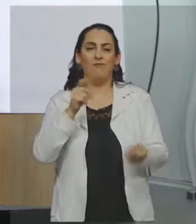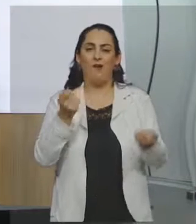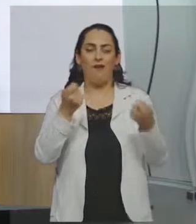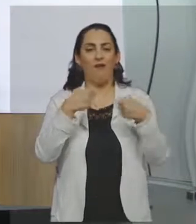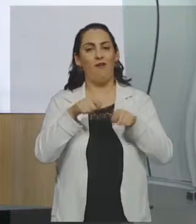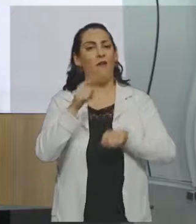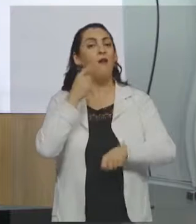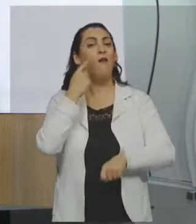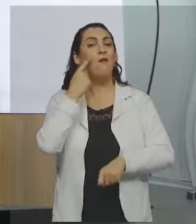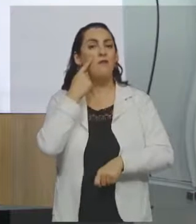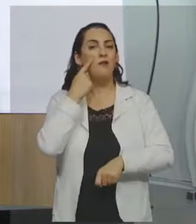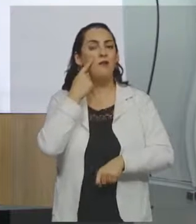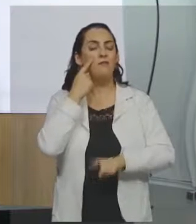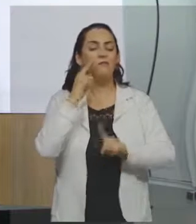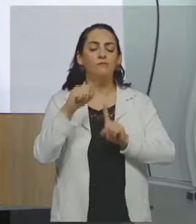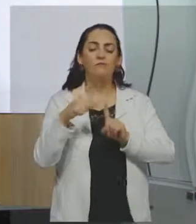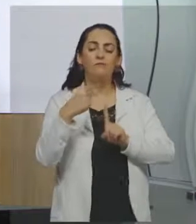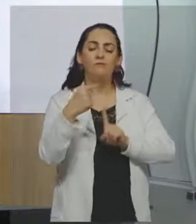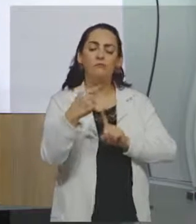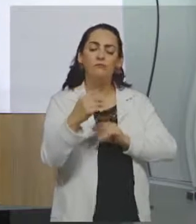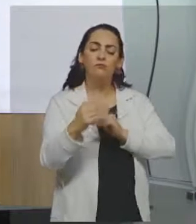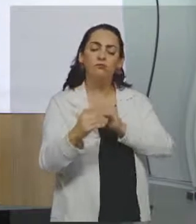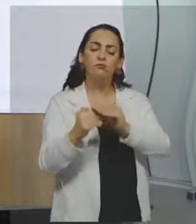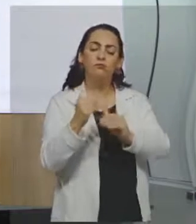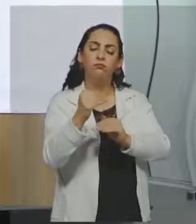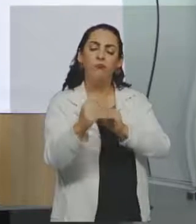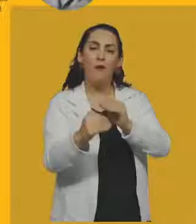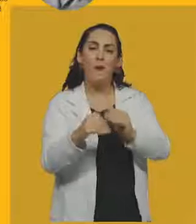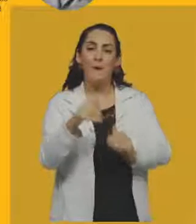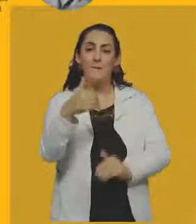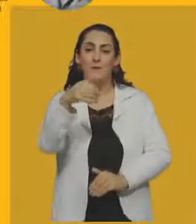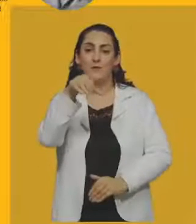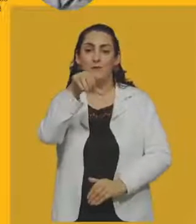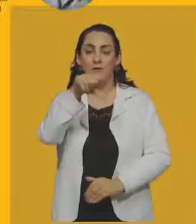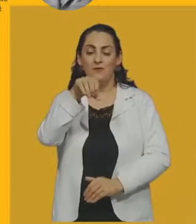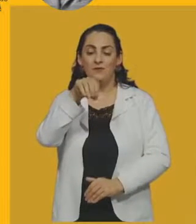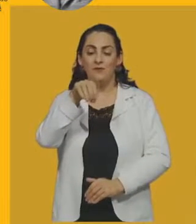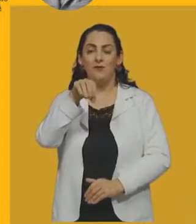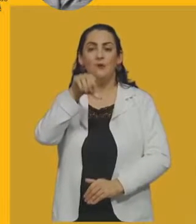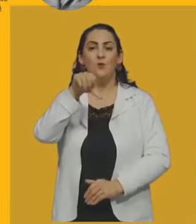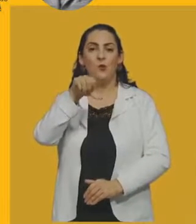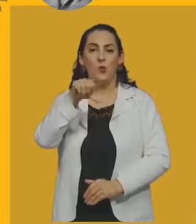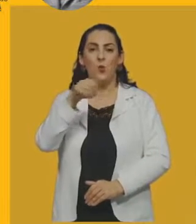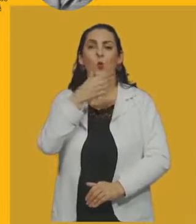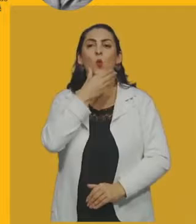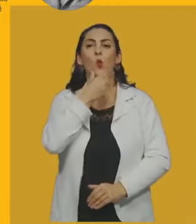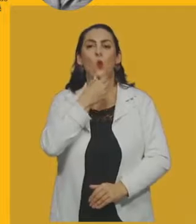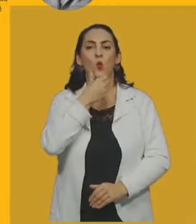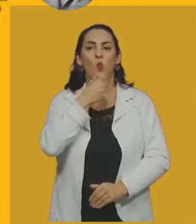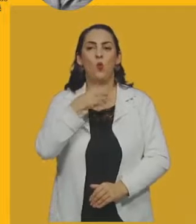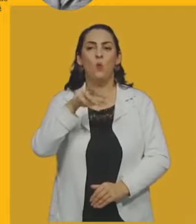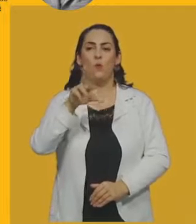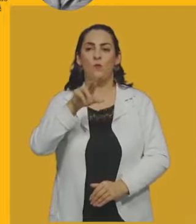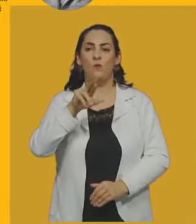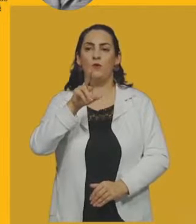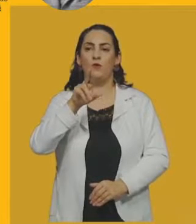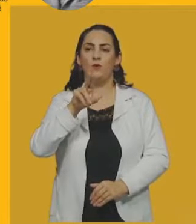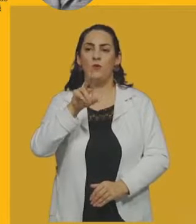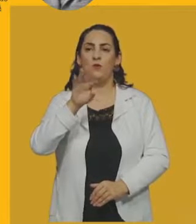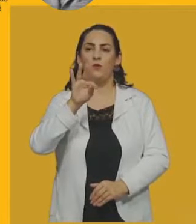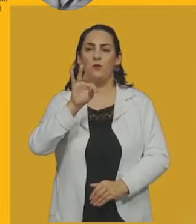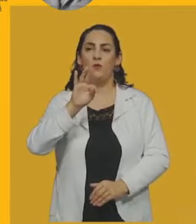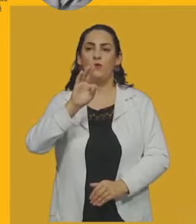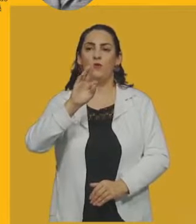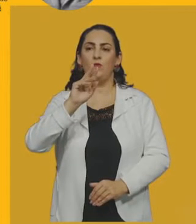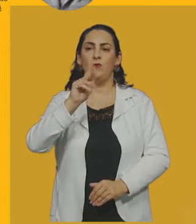em 1909, onde Rutherford estava orientando dois outros estudantes,